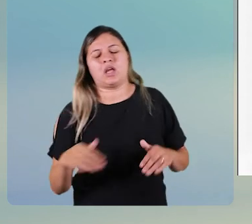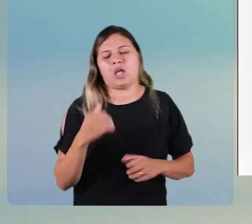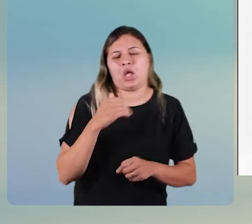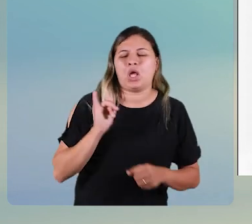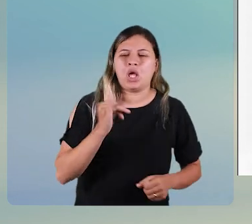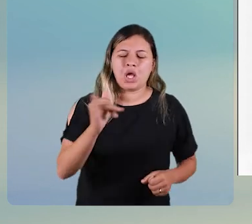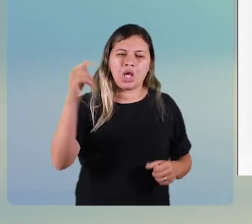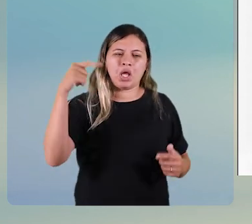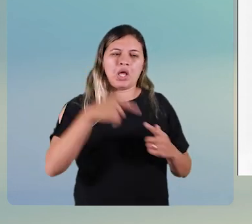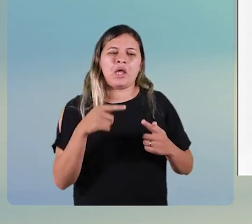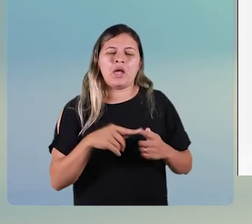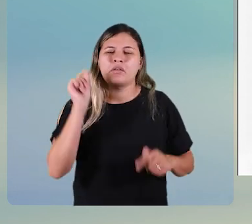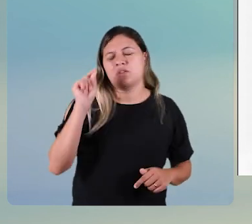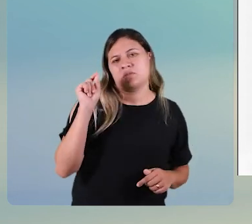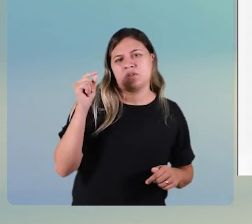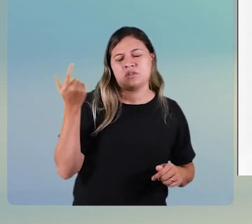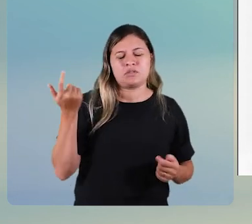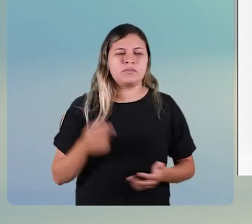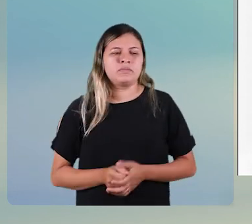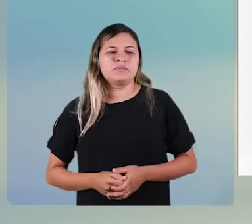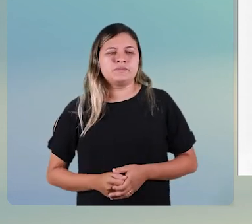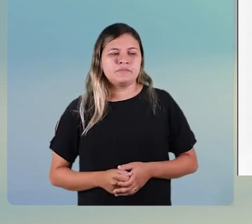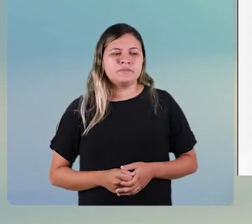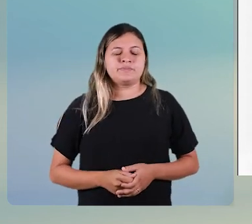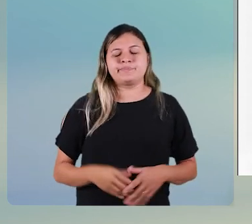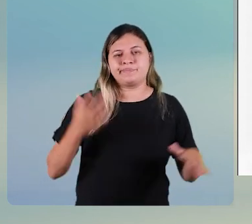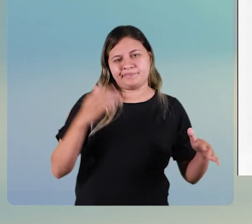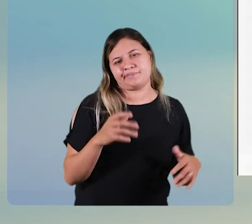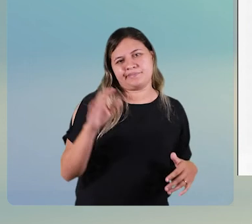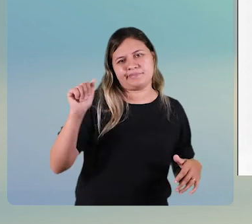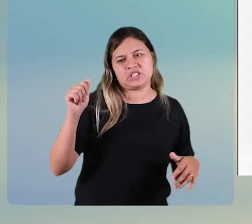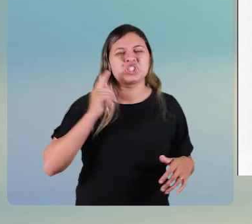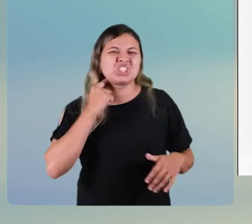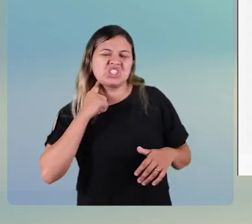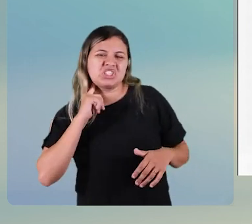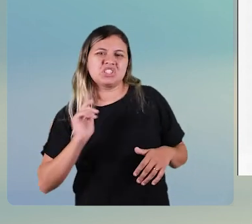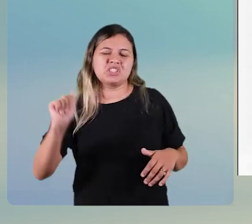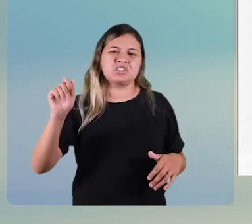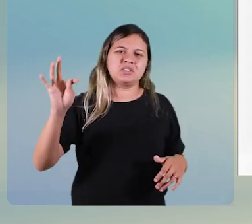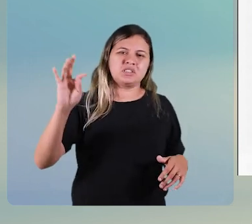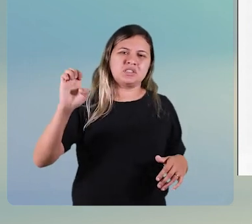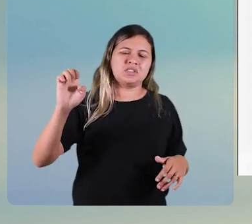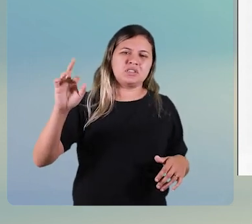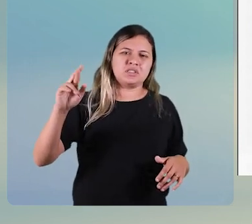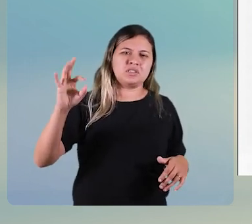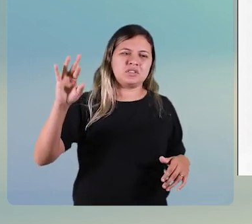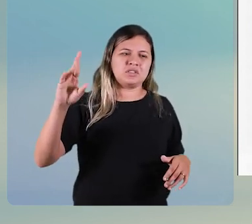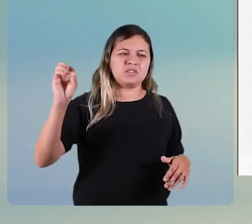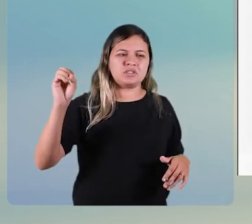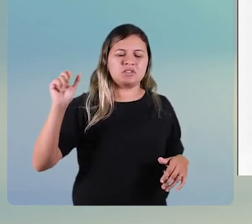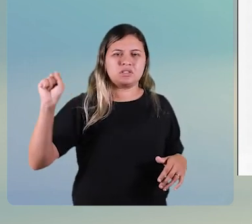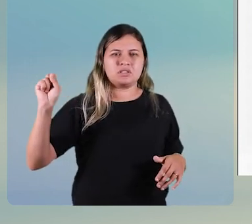fonte de energia subutilizada citada no texto é o... Pessoal, nos aterros sanitários, se vocês nunca viram, coloquem no Google para ver,